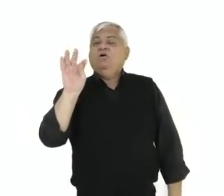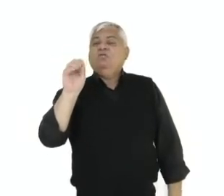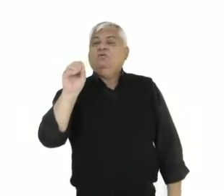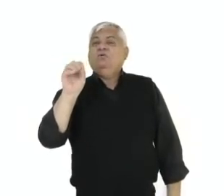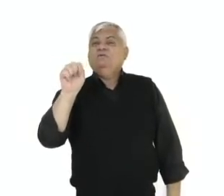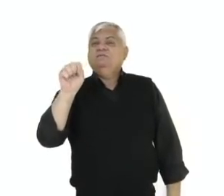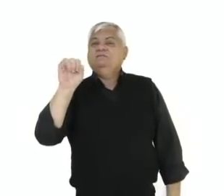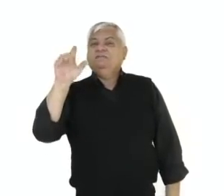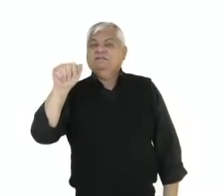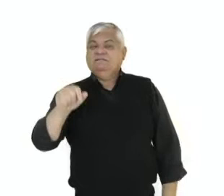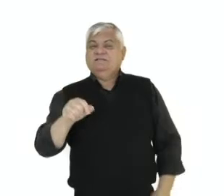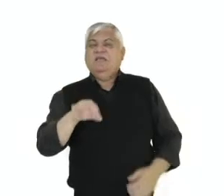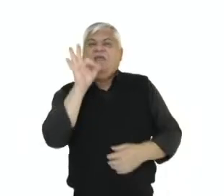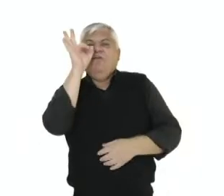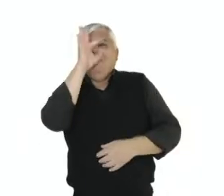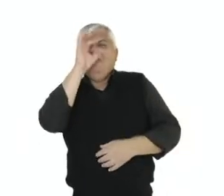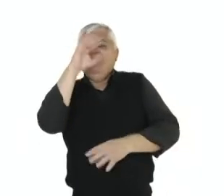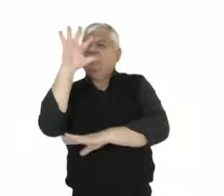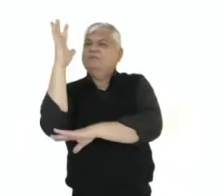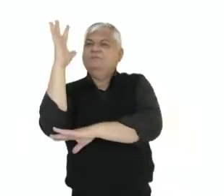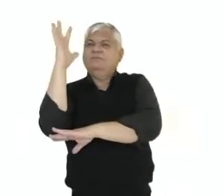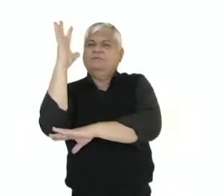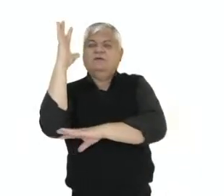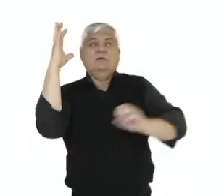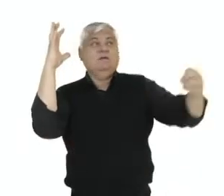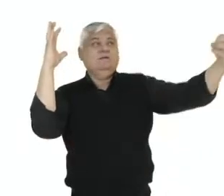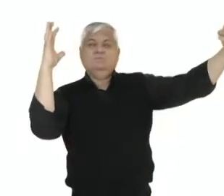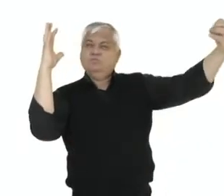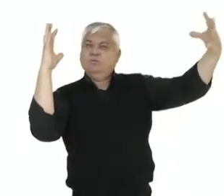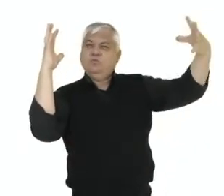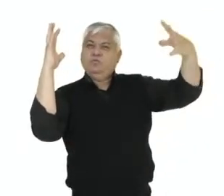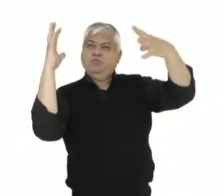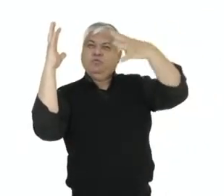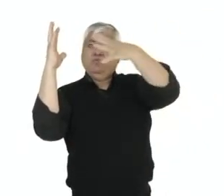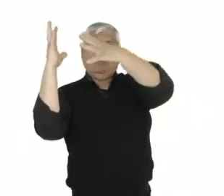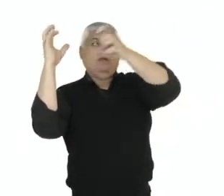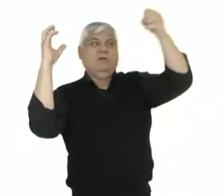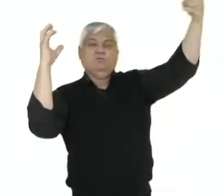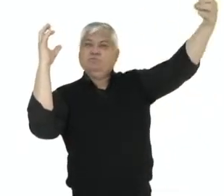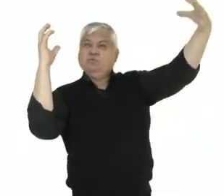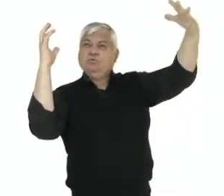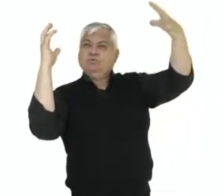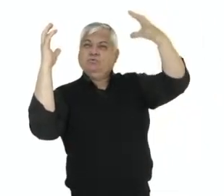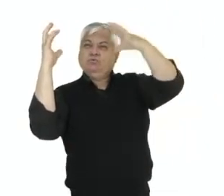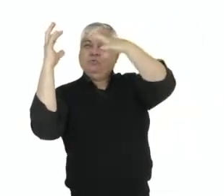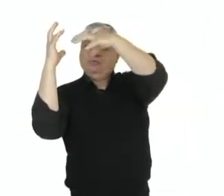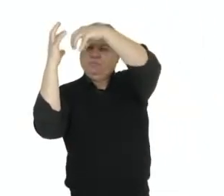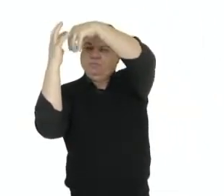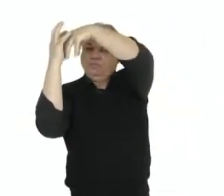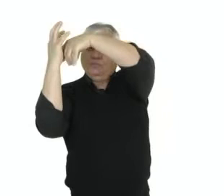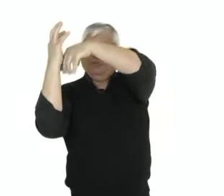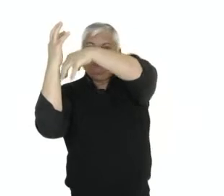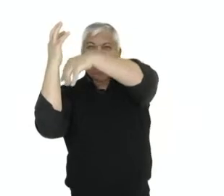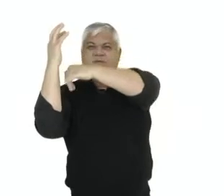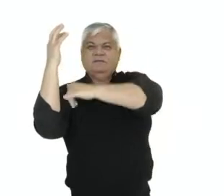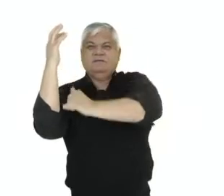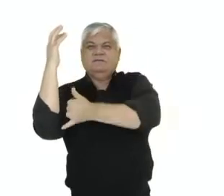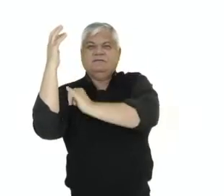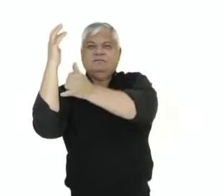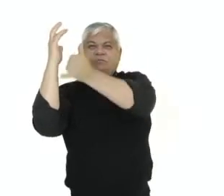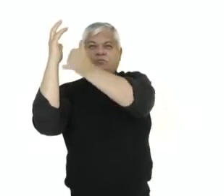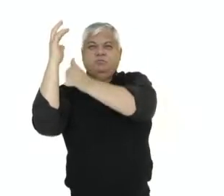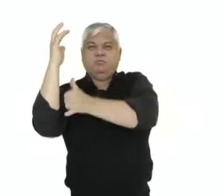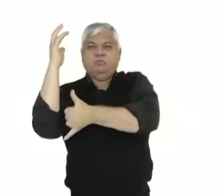obtêm energia a partir da luz do Sol. Parte da energia é utilizada pela própria planta para desempenhar funções